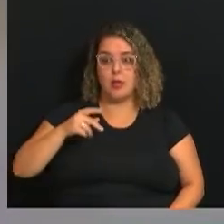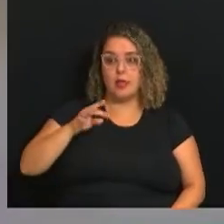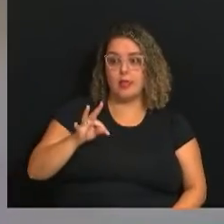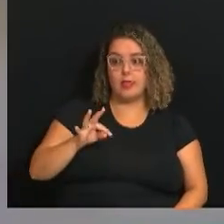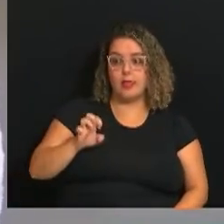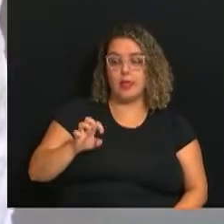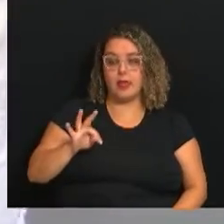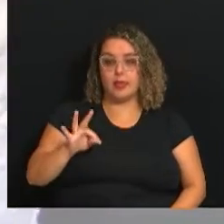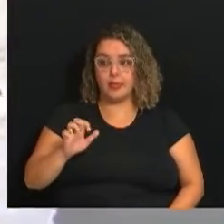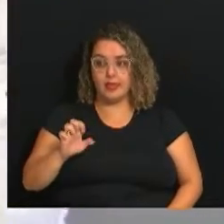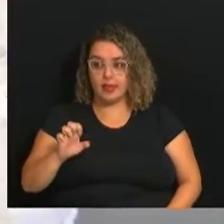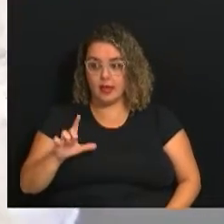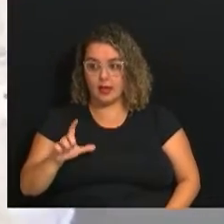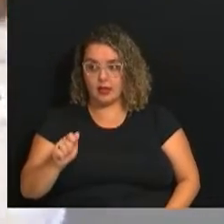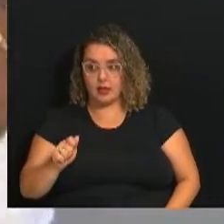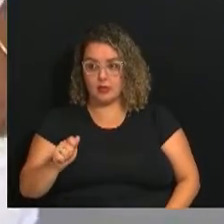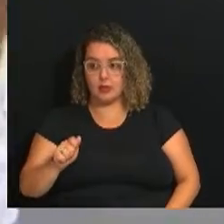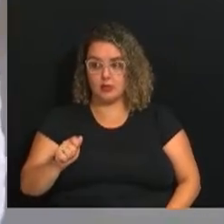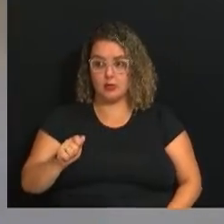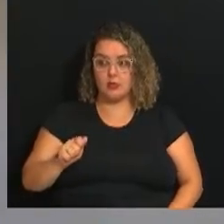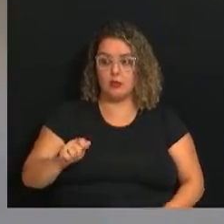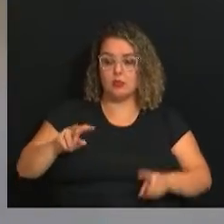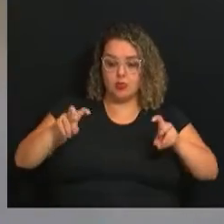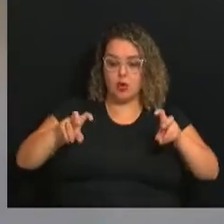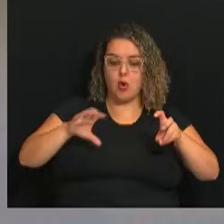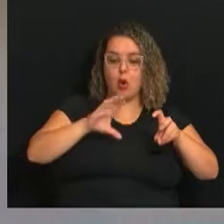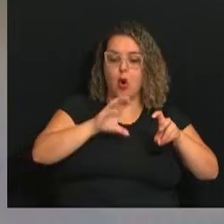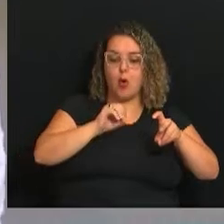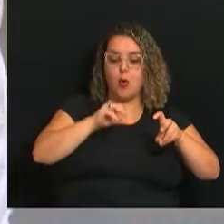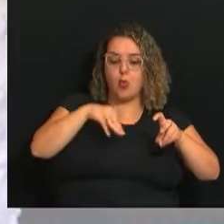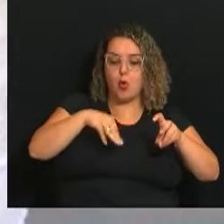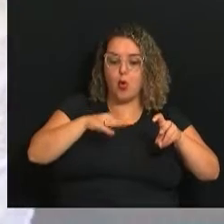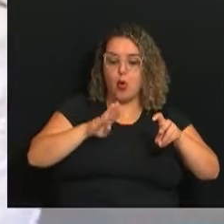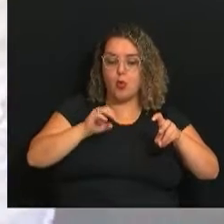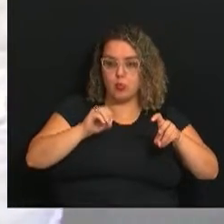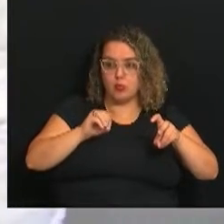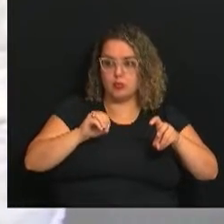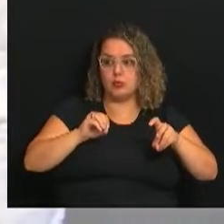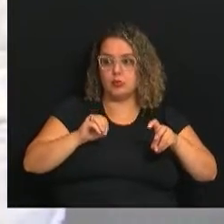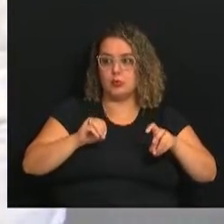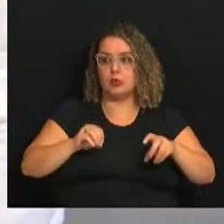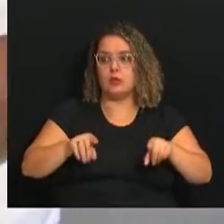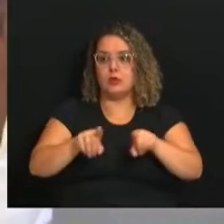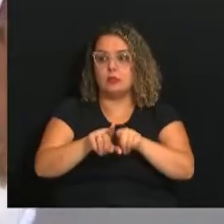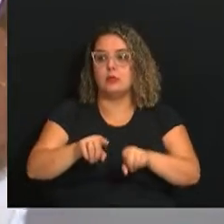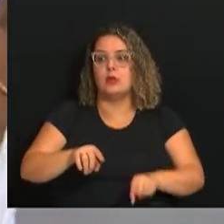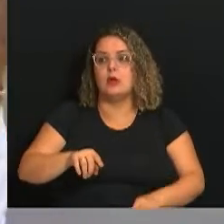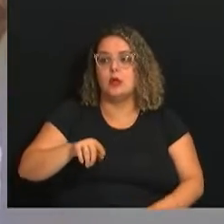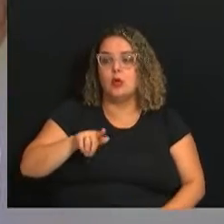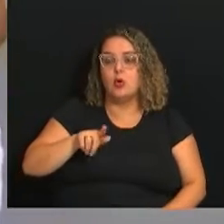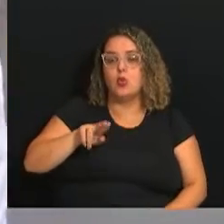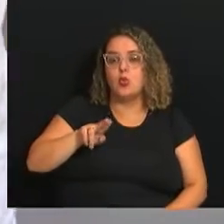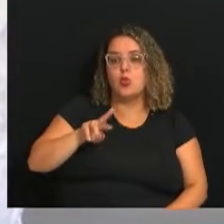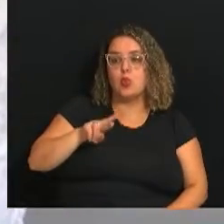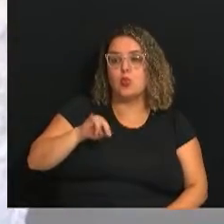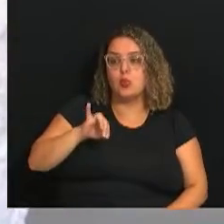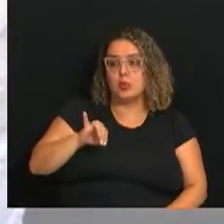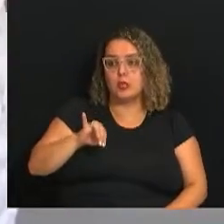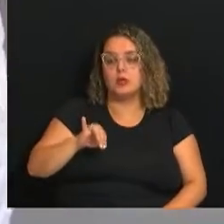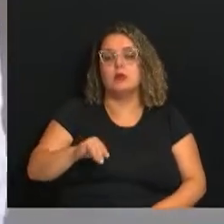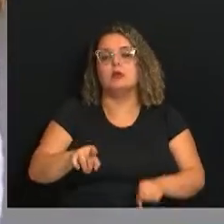aqui processuais, né? Bastante processuais, que de um período muito intenso na minha